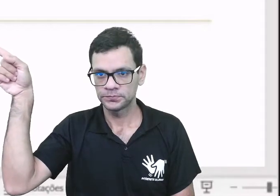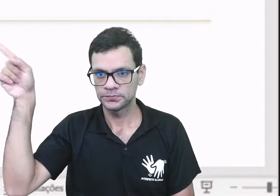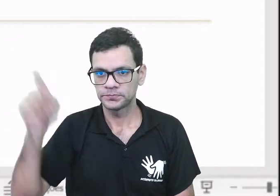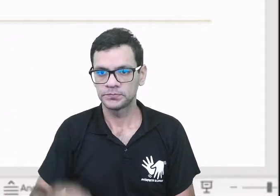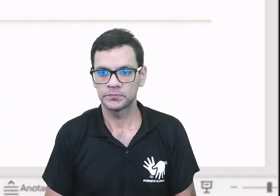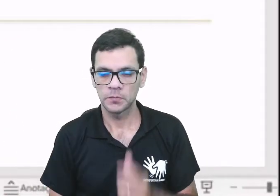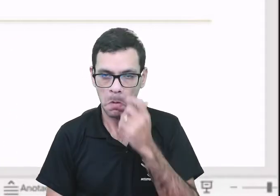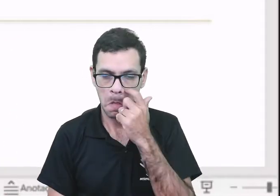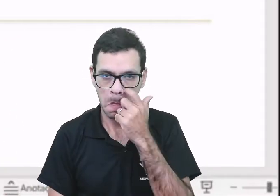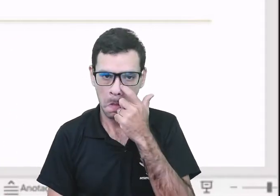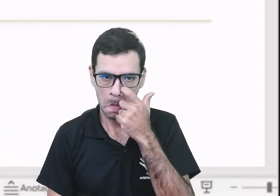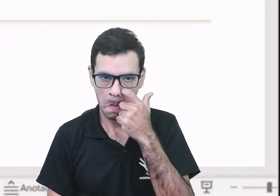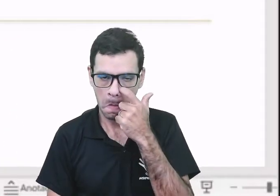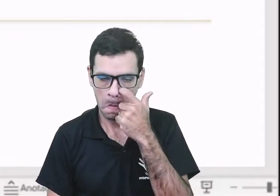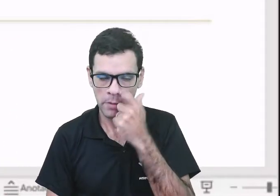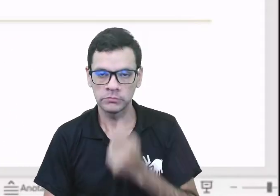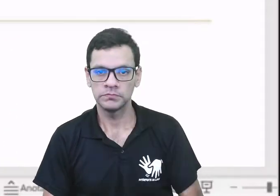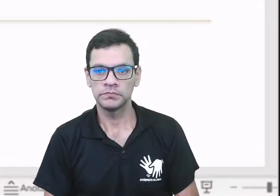C12H22,